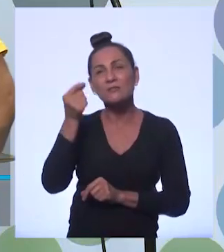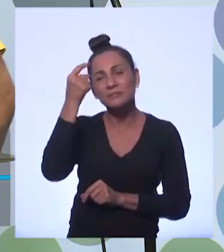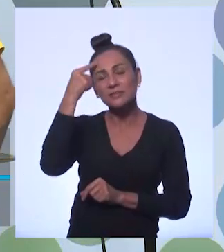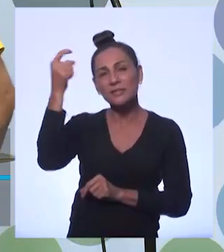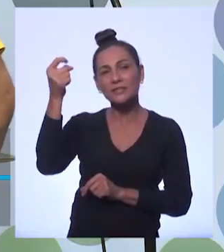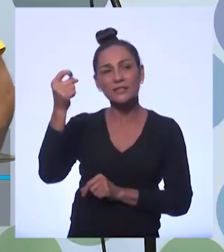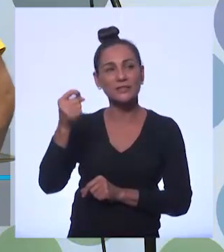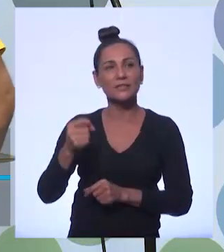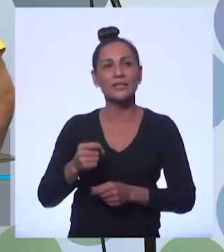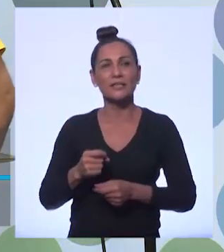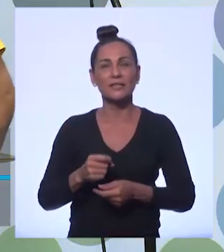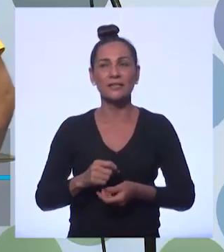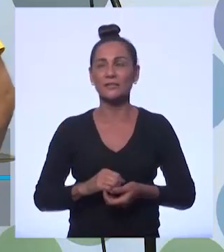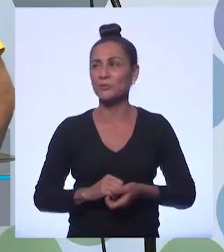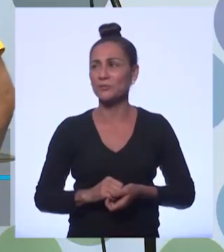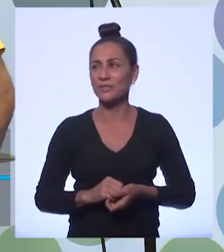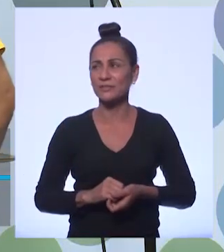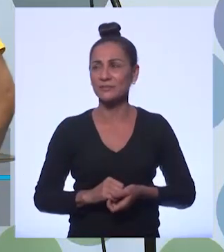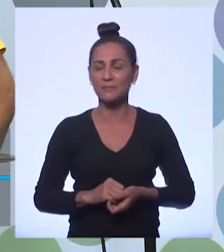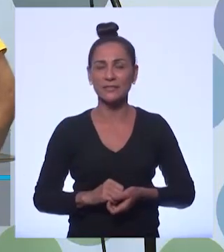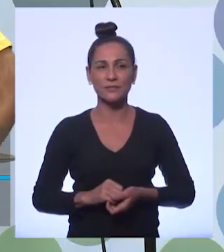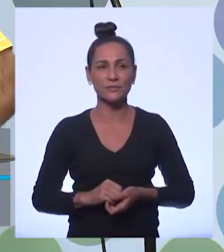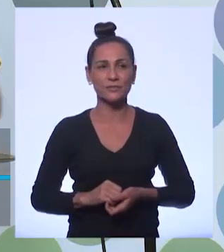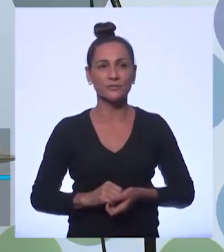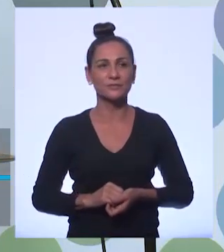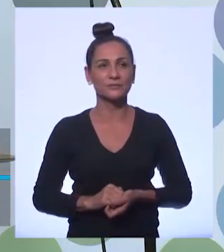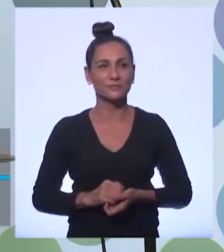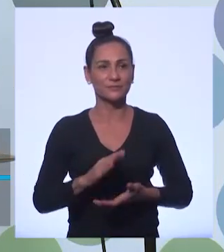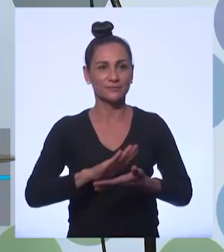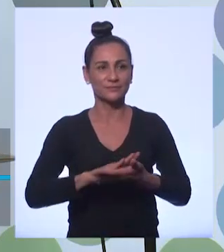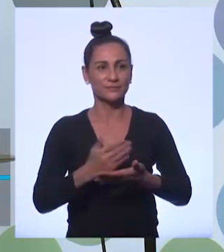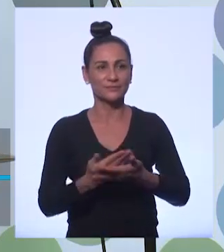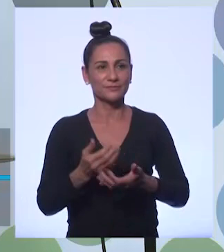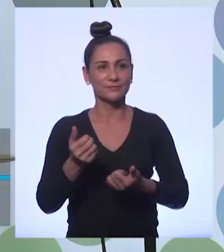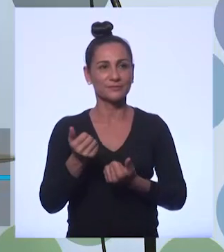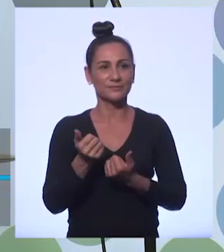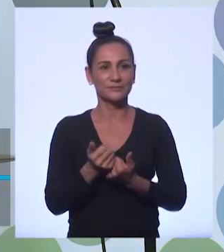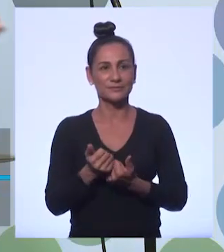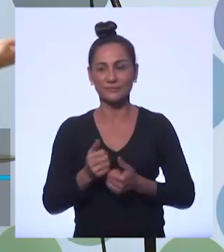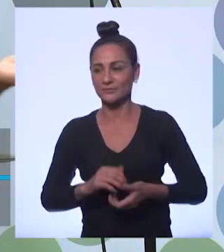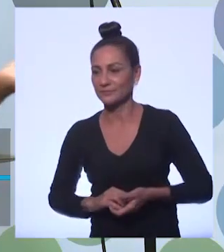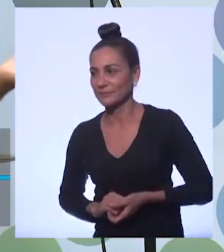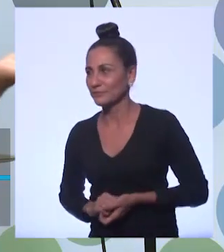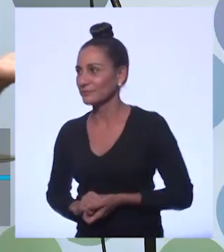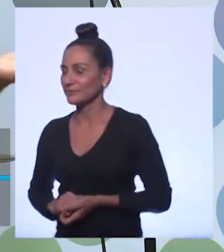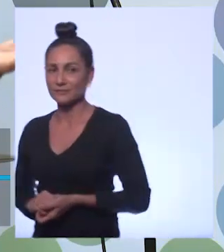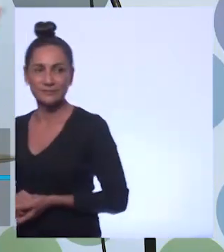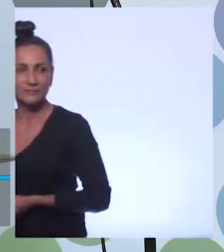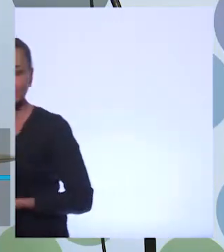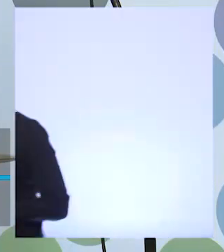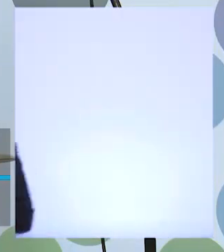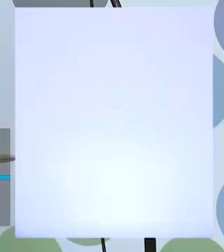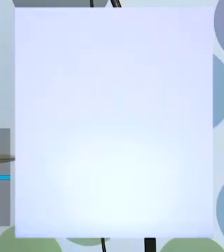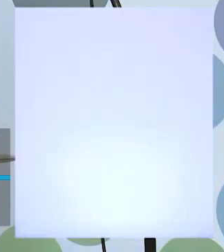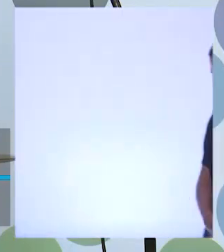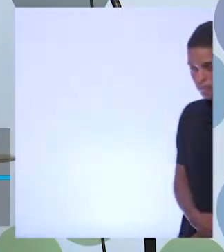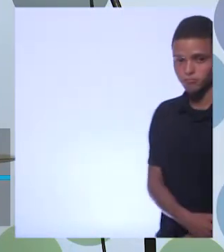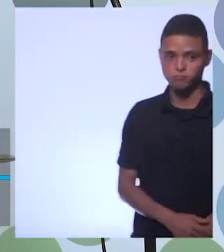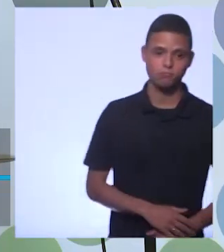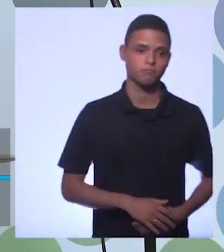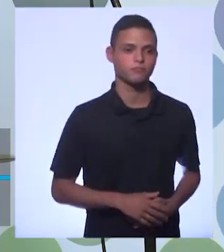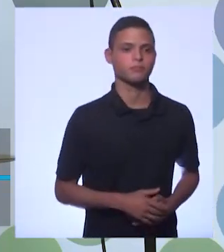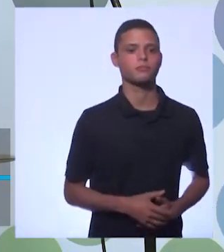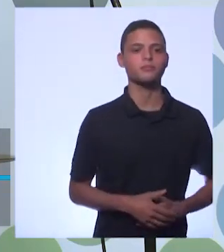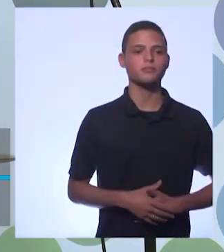do Agamben é que o gesto é algo que, diferentemente do que o Aristóteles propôs, que ele separa ação